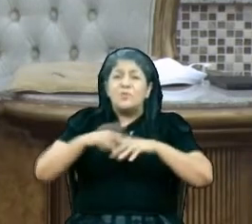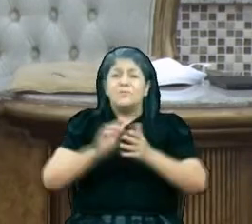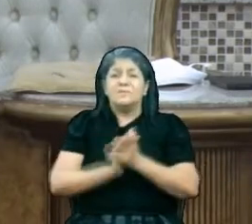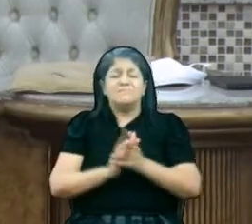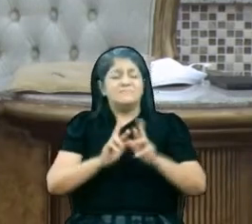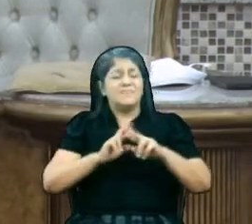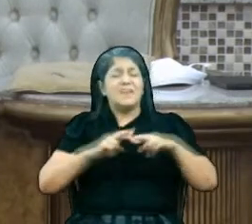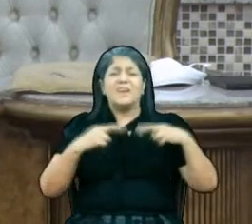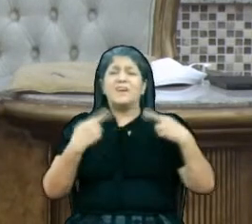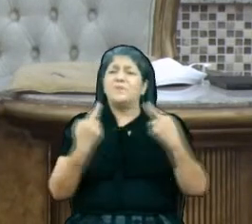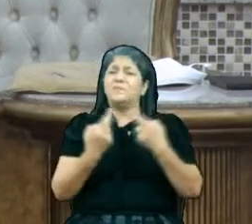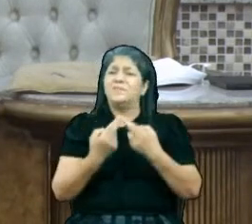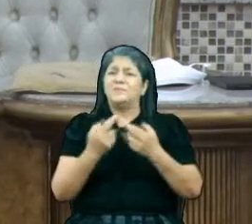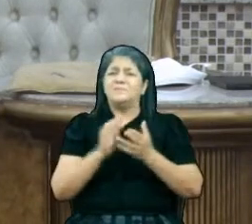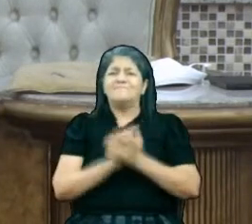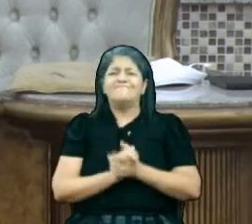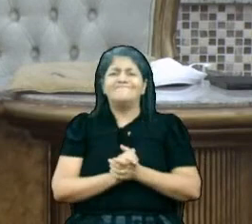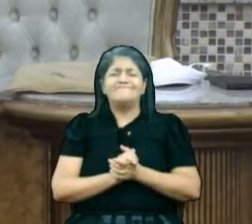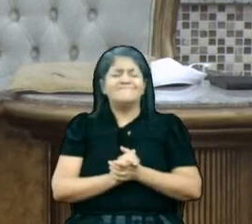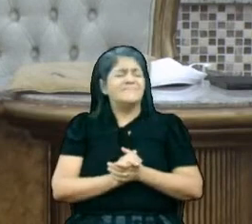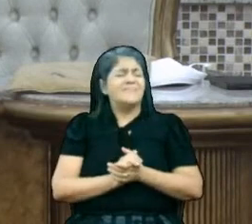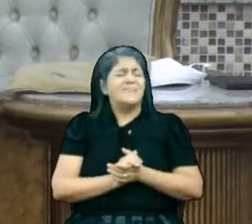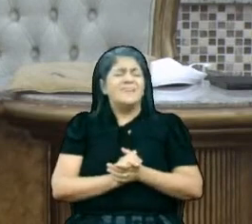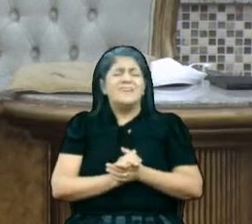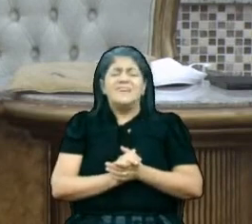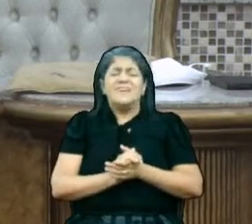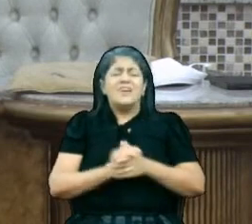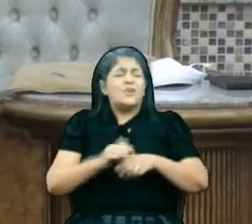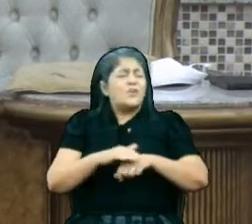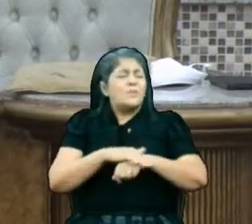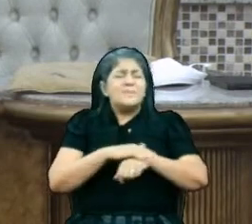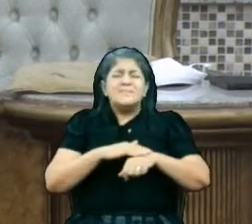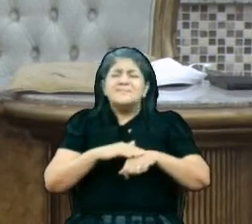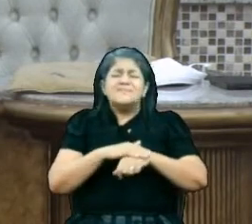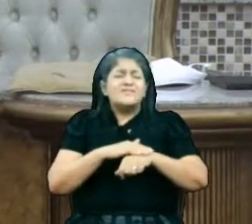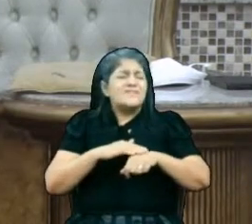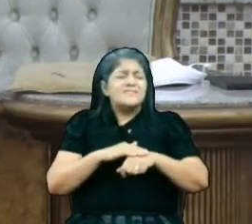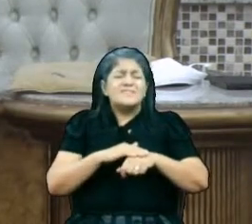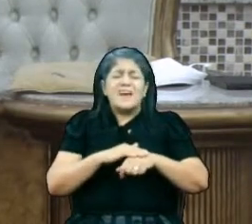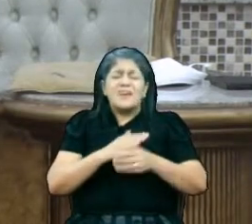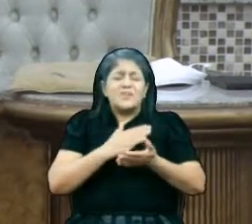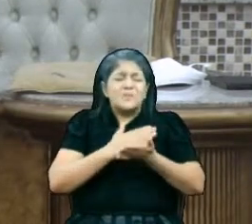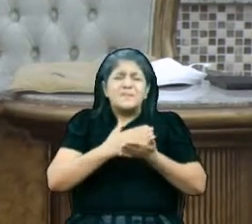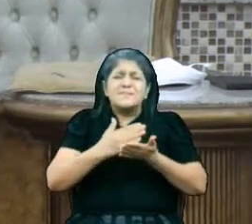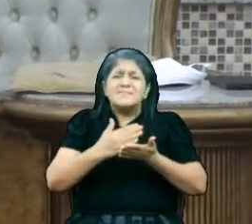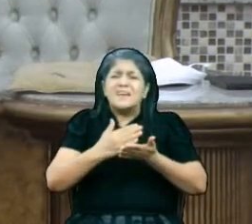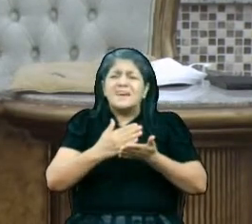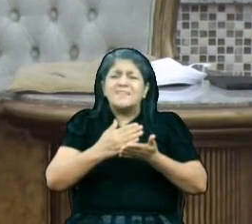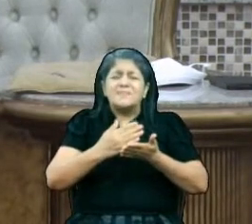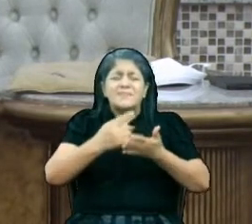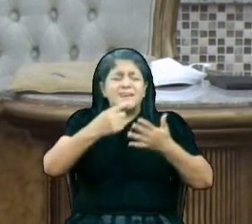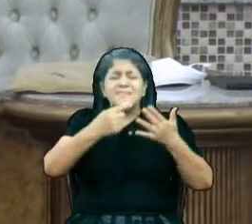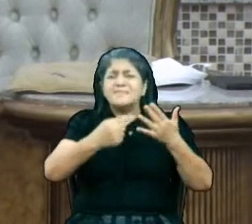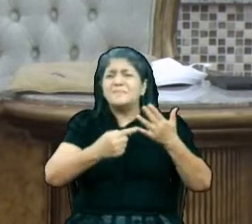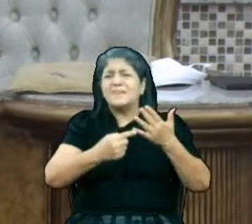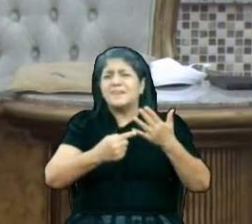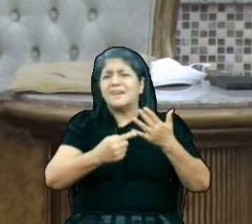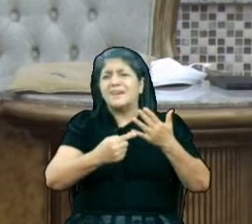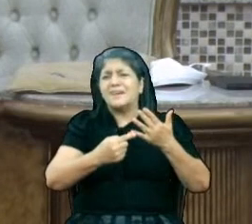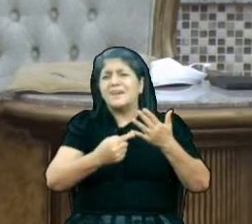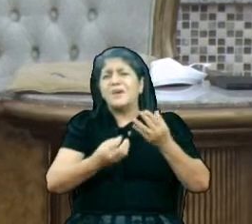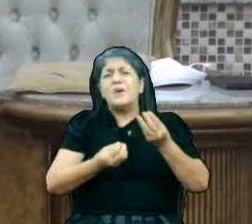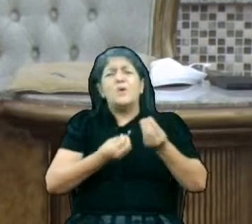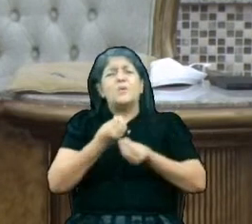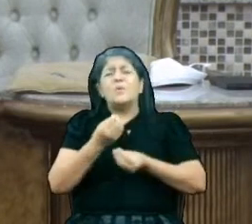perdas irreparáveis e é difícil a gente escutar aqui né Cada uma trazendo o seu depoimento é mas